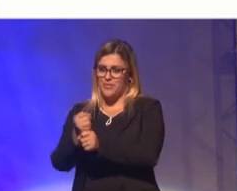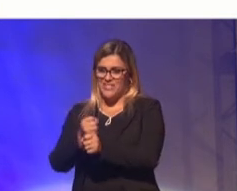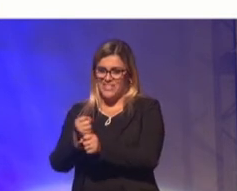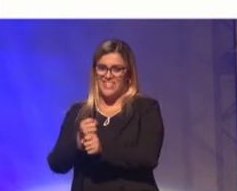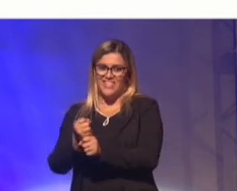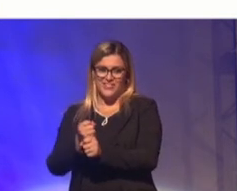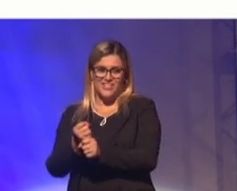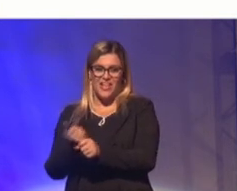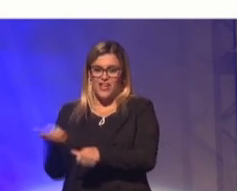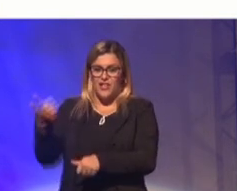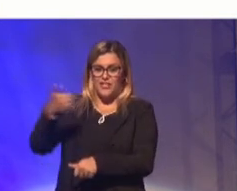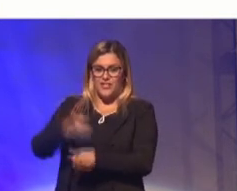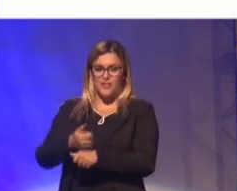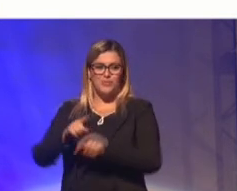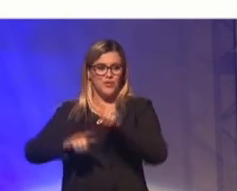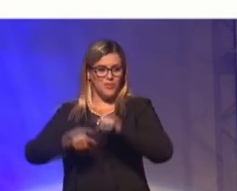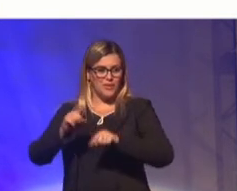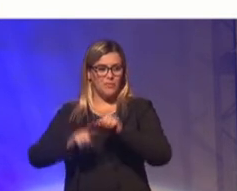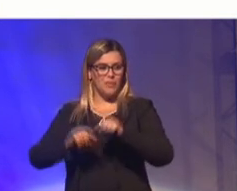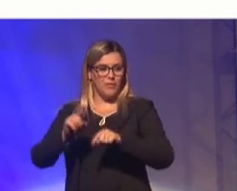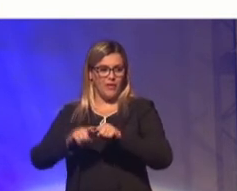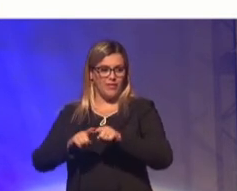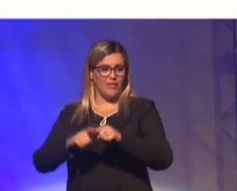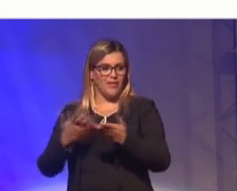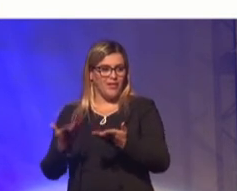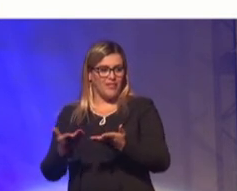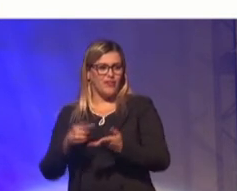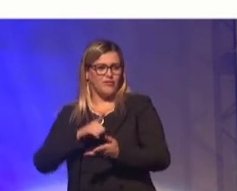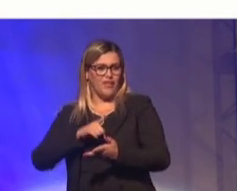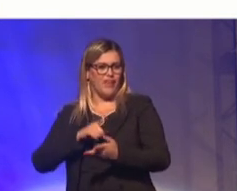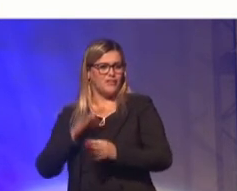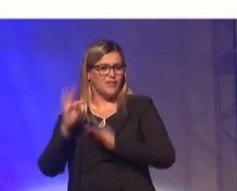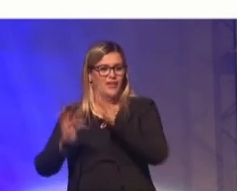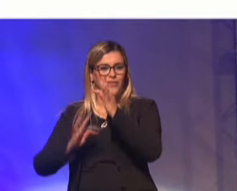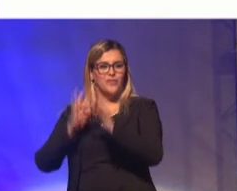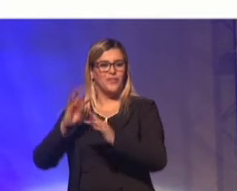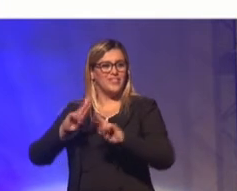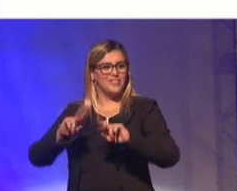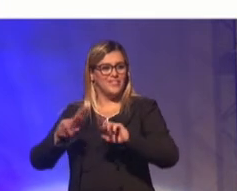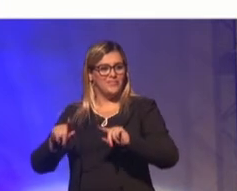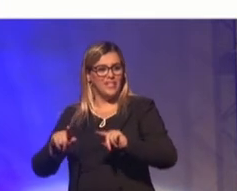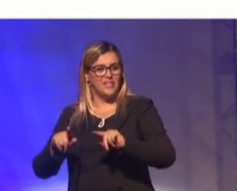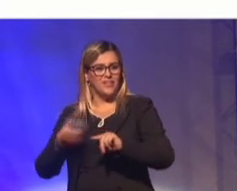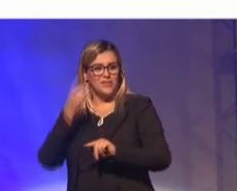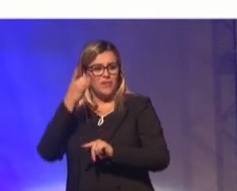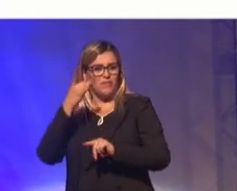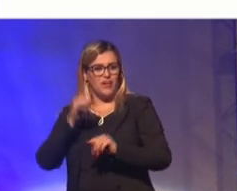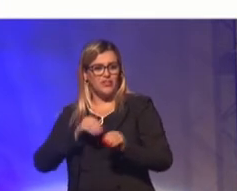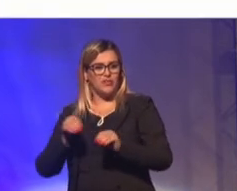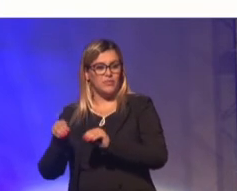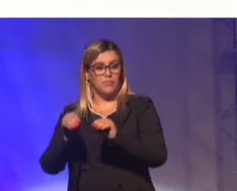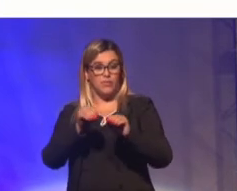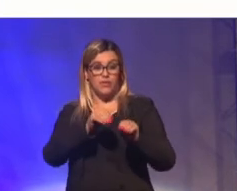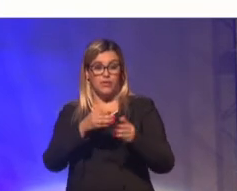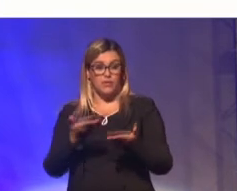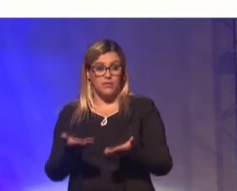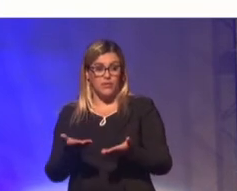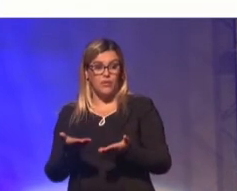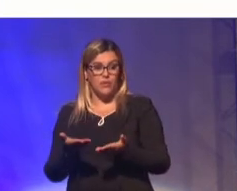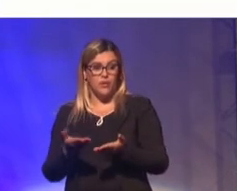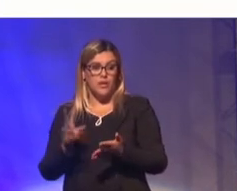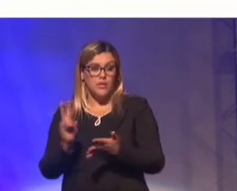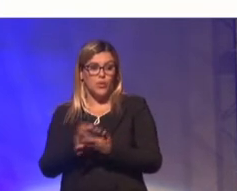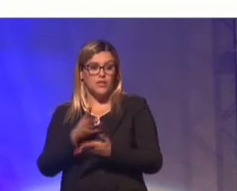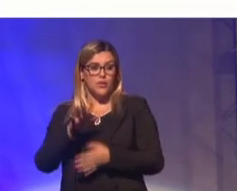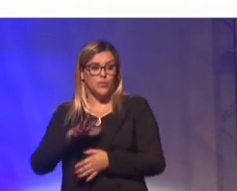gente já está substituindo os equipamentos por aparelhos bem mais modernos, portáteis, digitais. E isso aconteceu